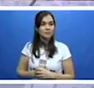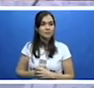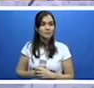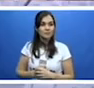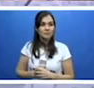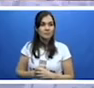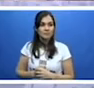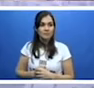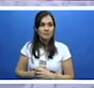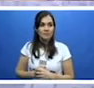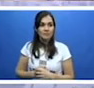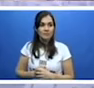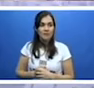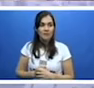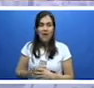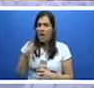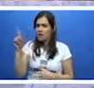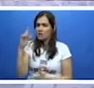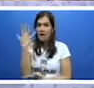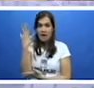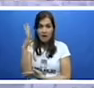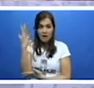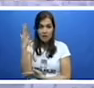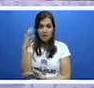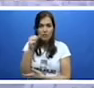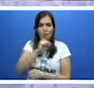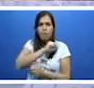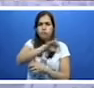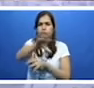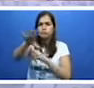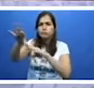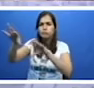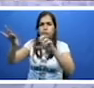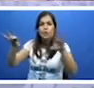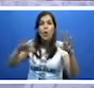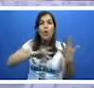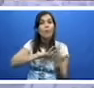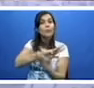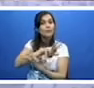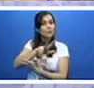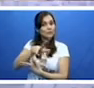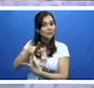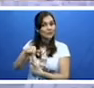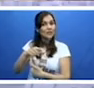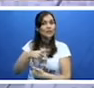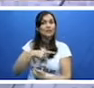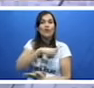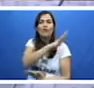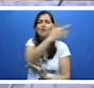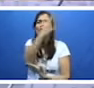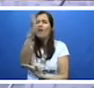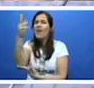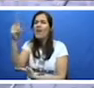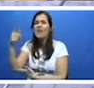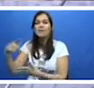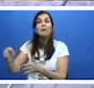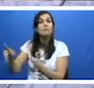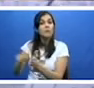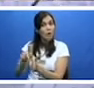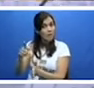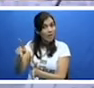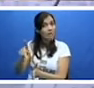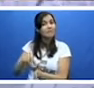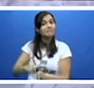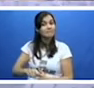massa chamada pangeia Então ela tava distribuída no mundo inteiro havia até grandes florestas de ginkgo biloba no